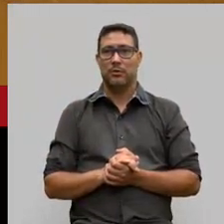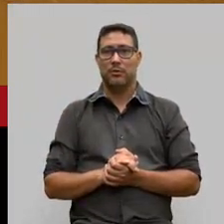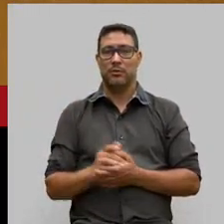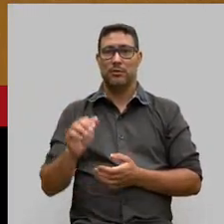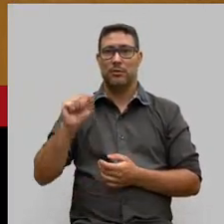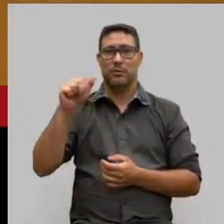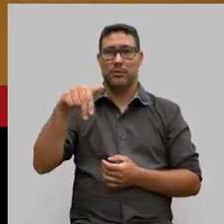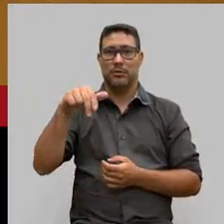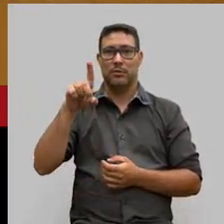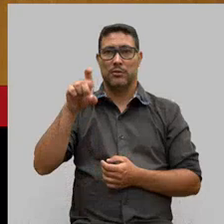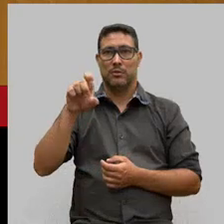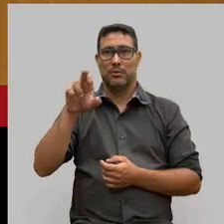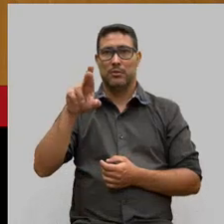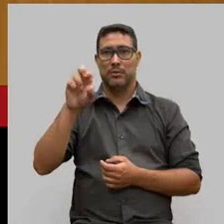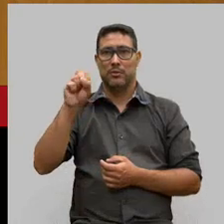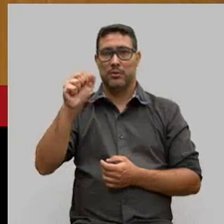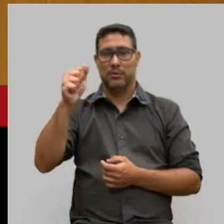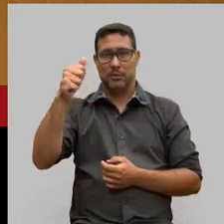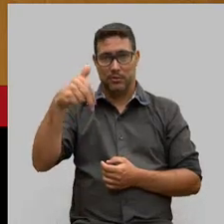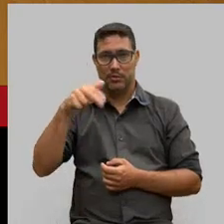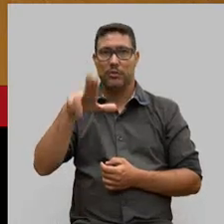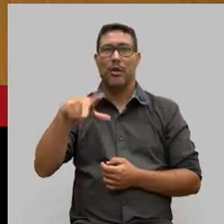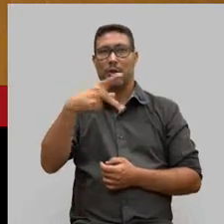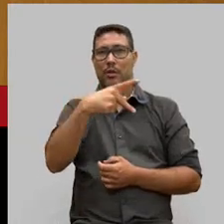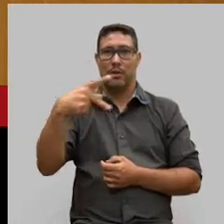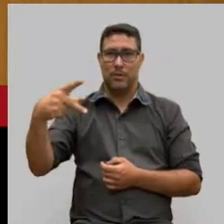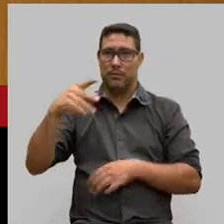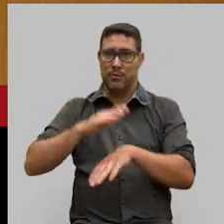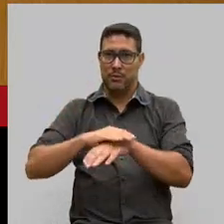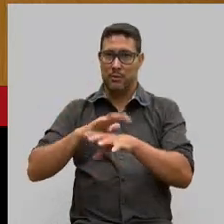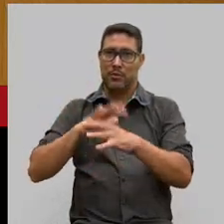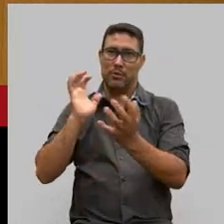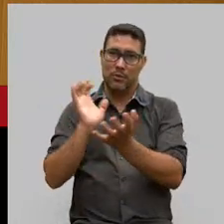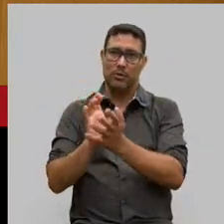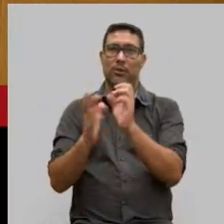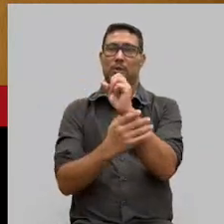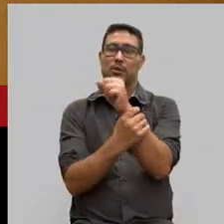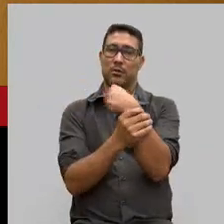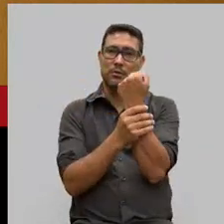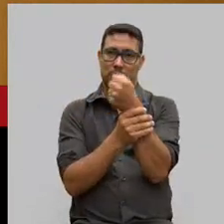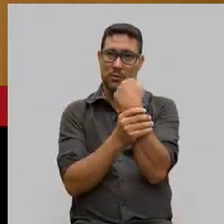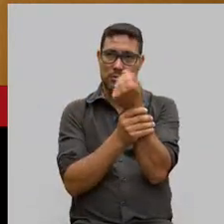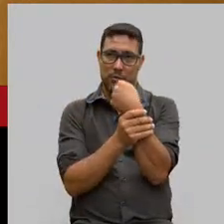já presente do Conselho Regional de fisioterapia e terapia